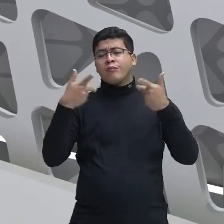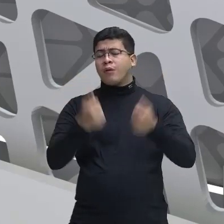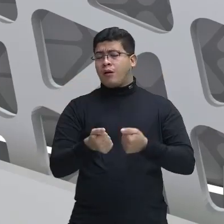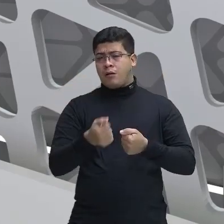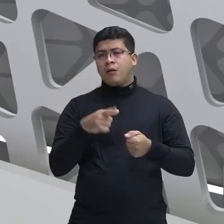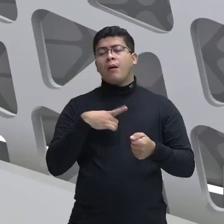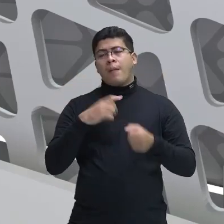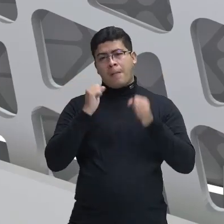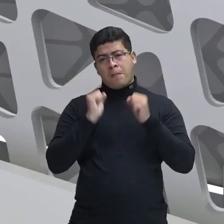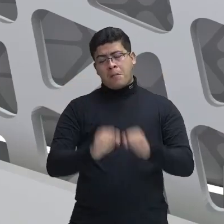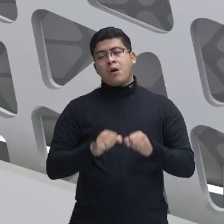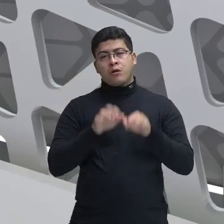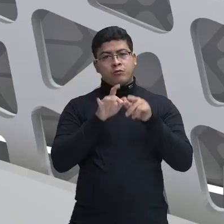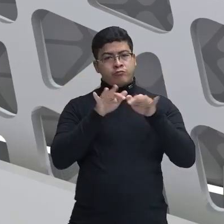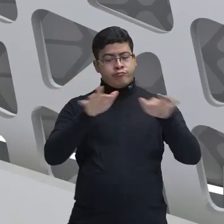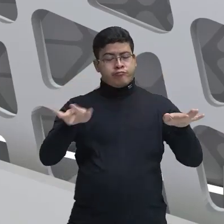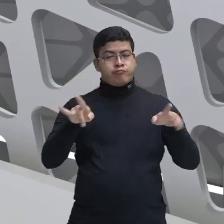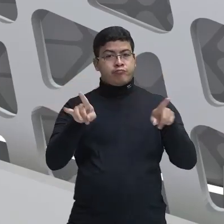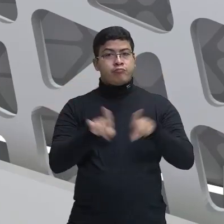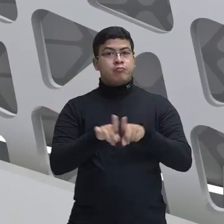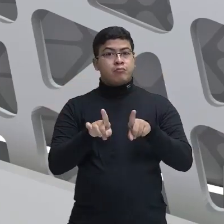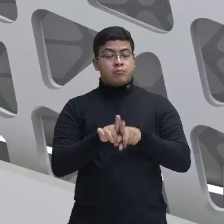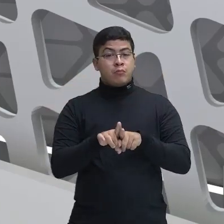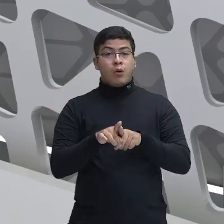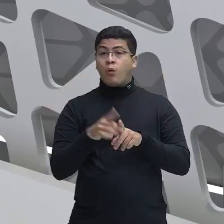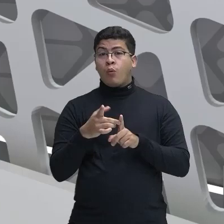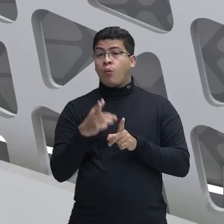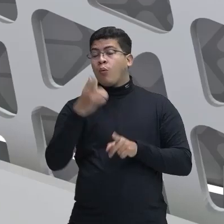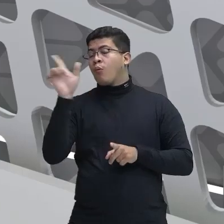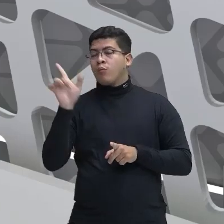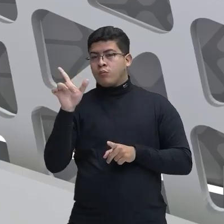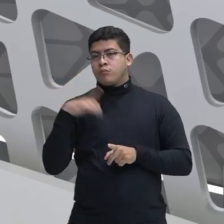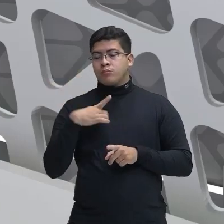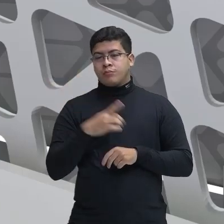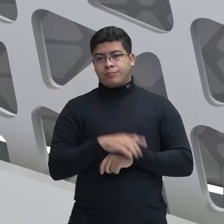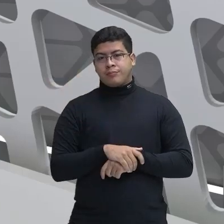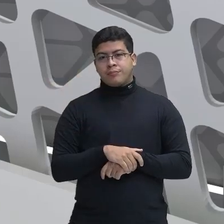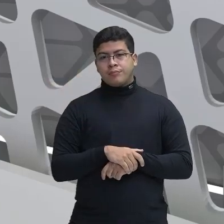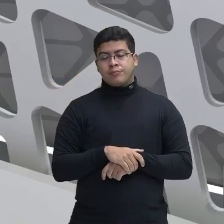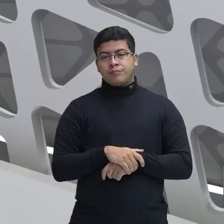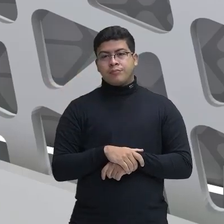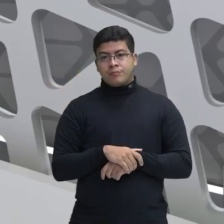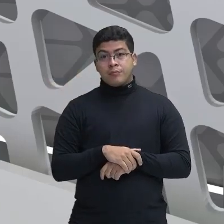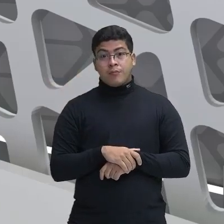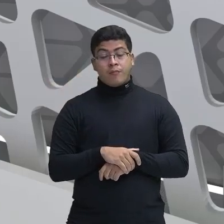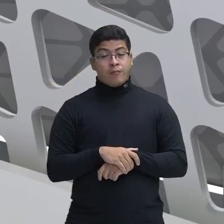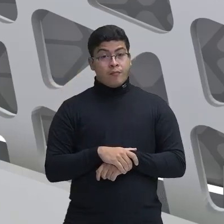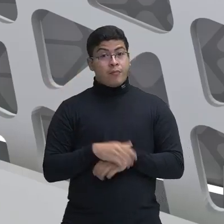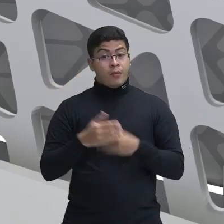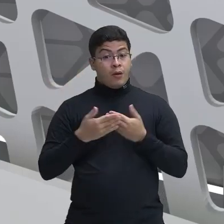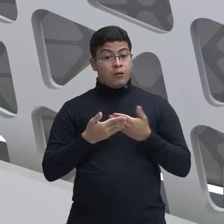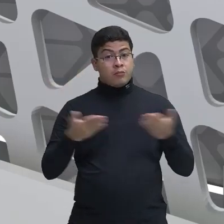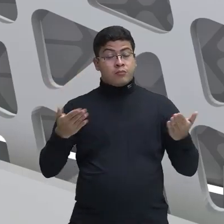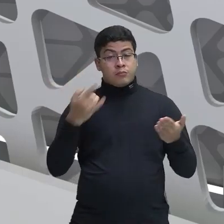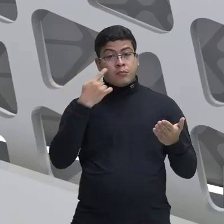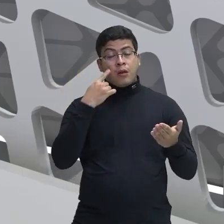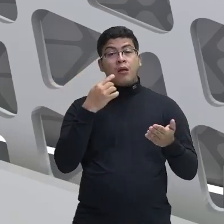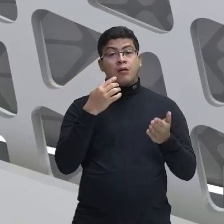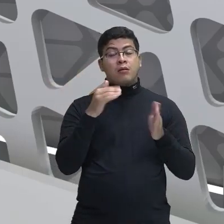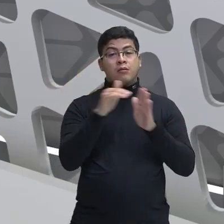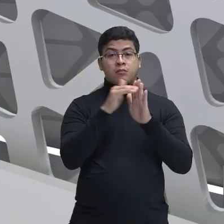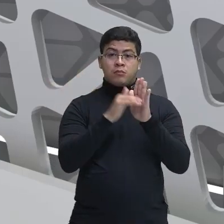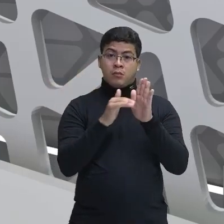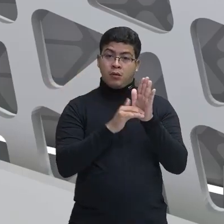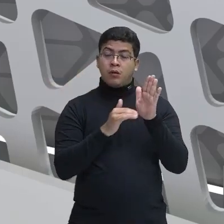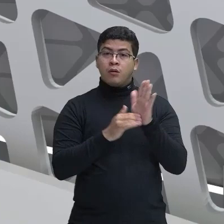também, dependendo do tipo de doença, por outros meios. E aí, a gente trouxe para vocês as doenças, né, que